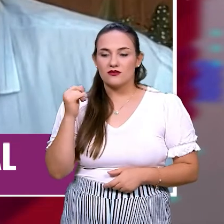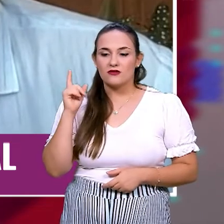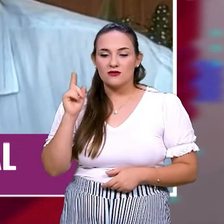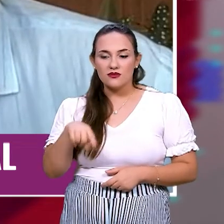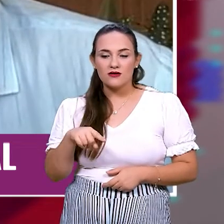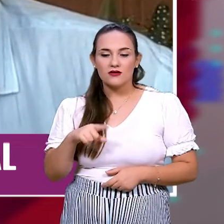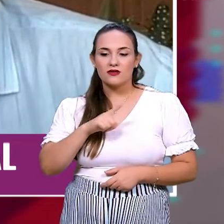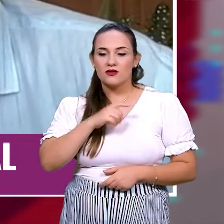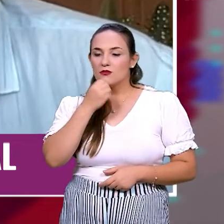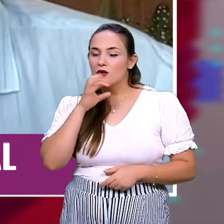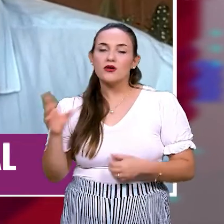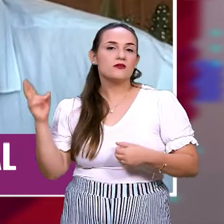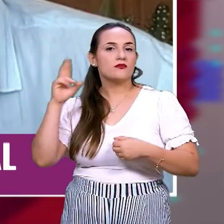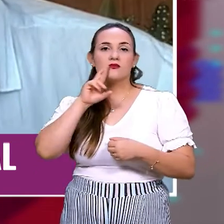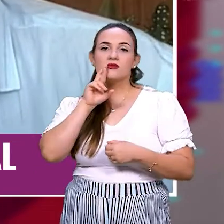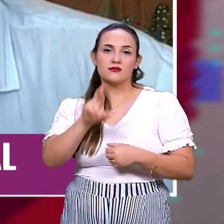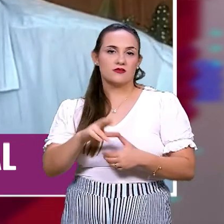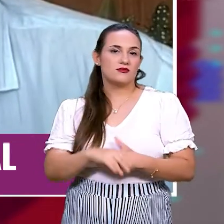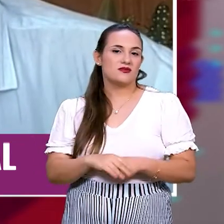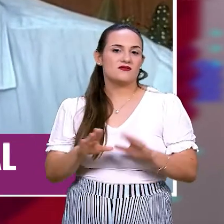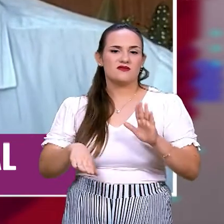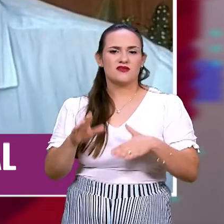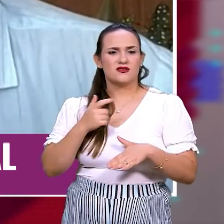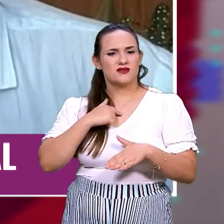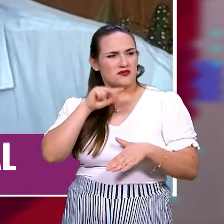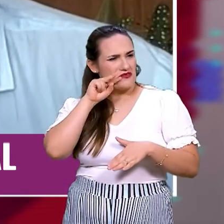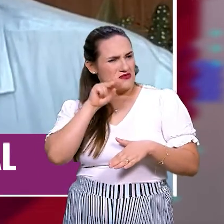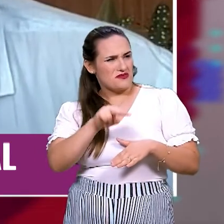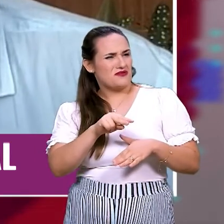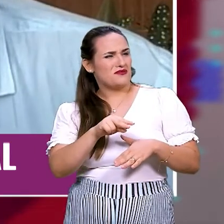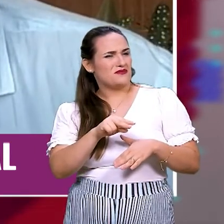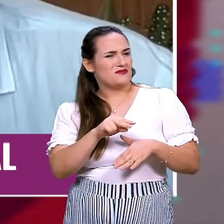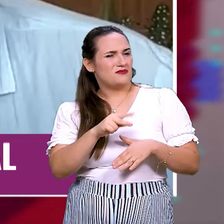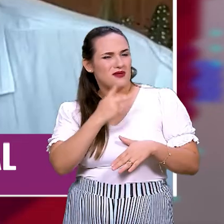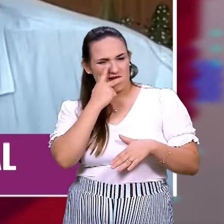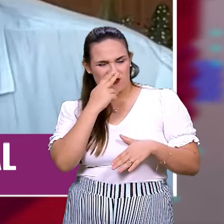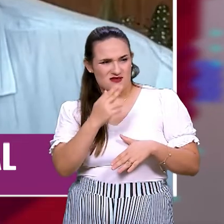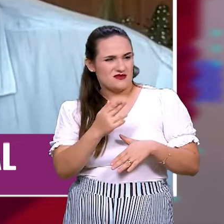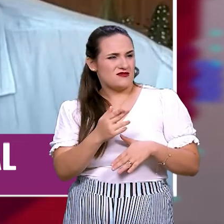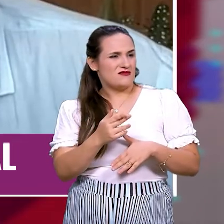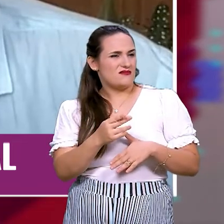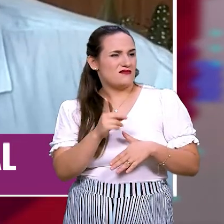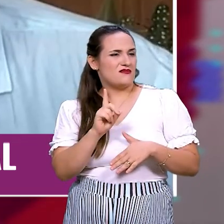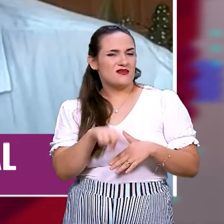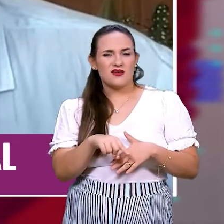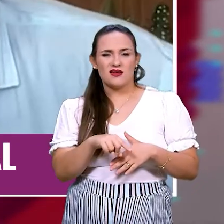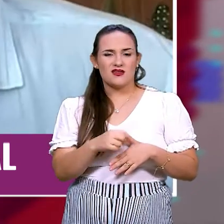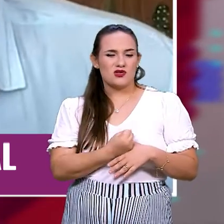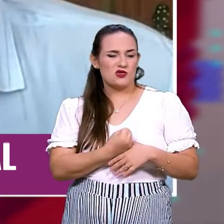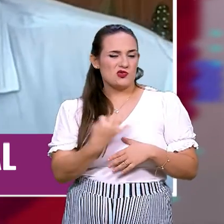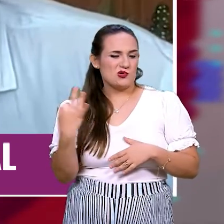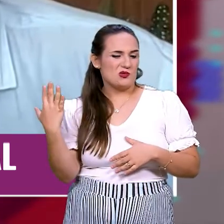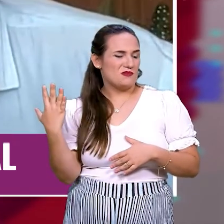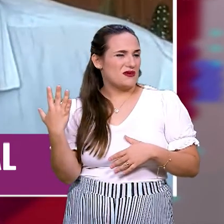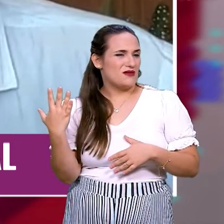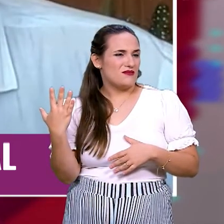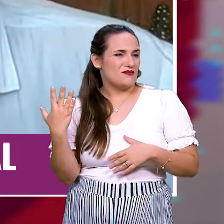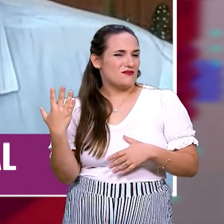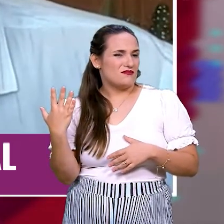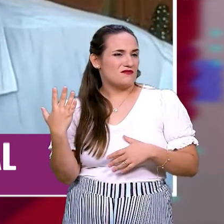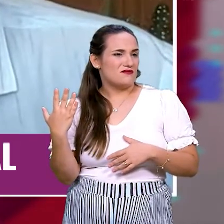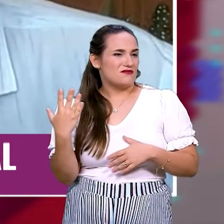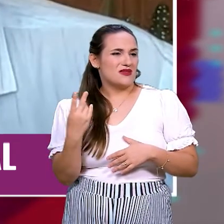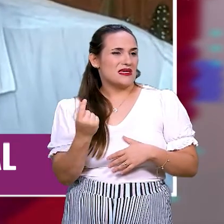um retorno muito grande. Às vezes a gente olha com muita frieza, né, para os números, e mostrando que nas friezas dos números isso